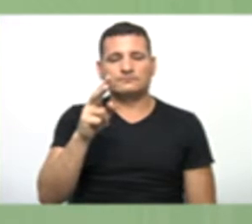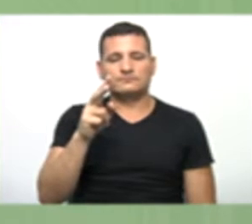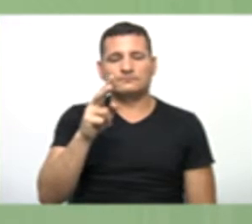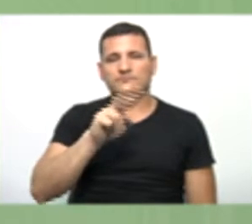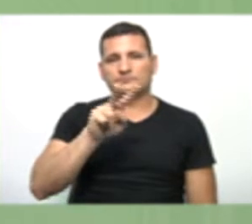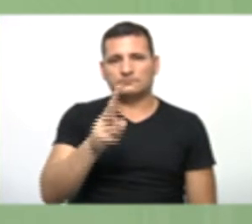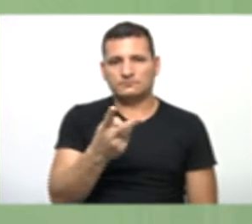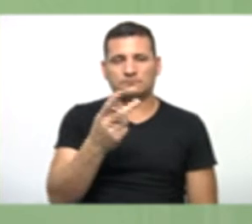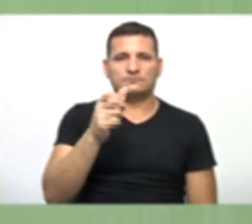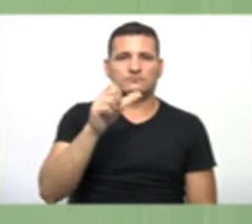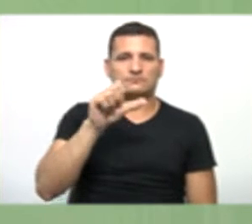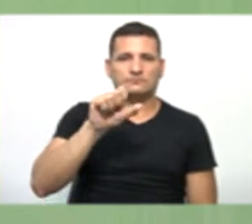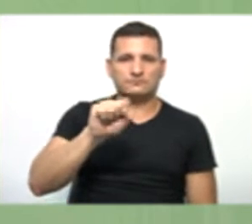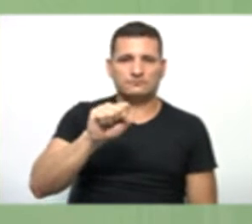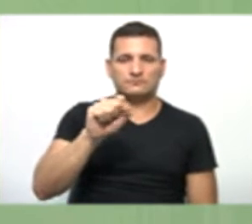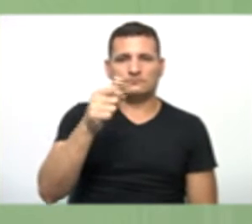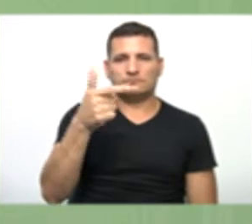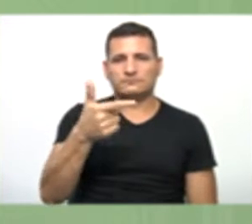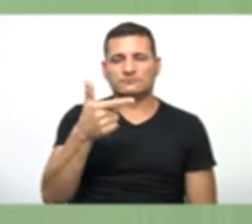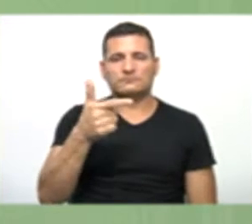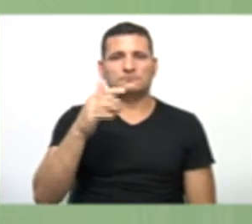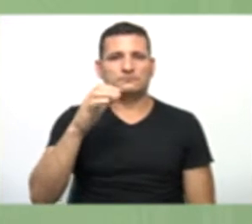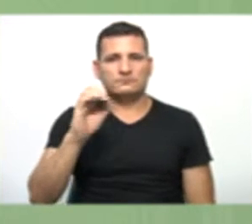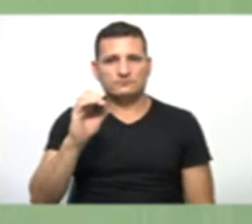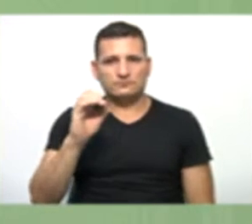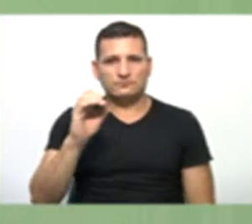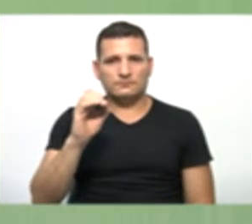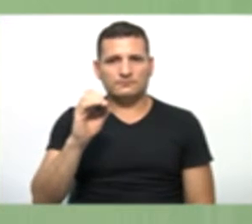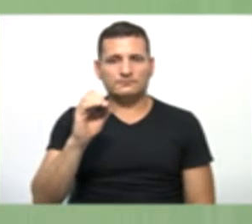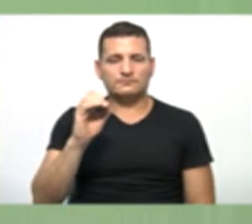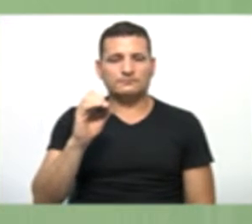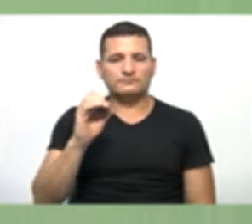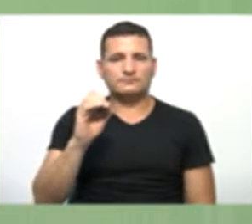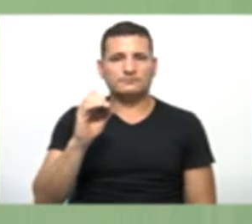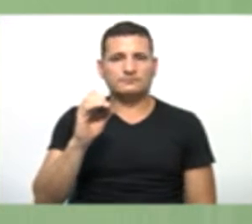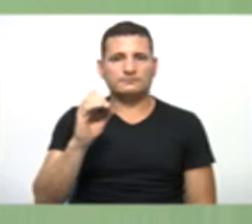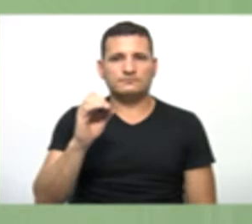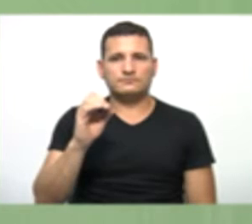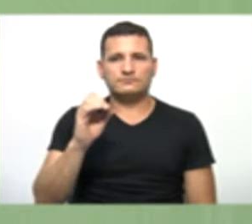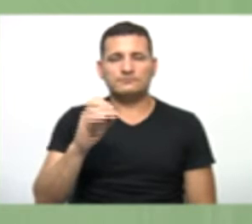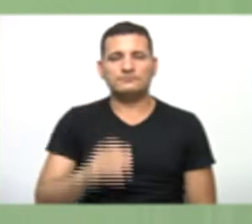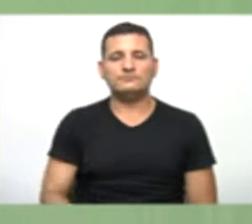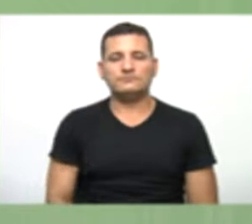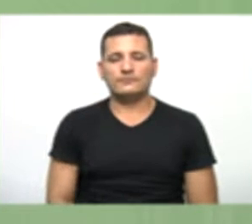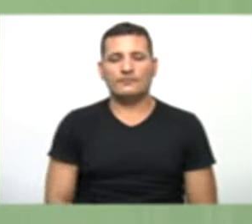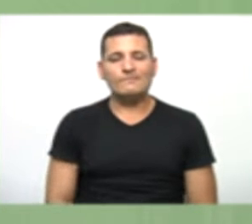2.820. Correto, Rafael? Exatamente, 2.820. Quase que eu erro.